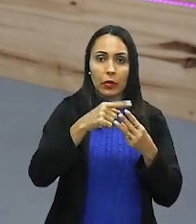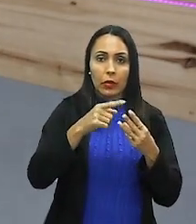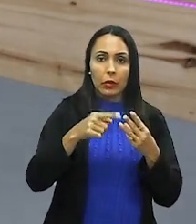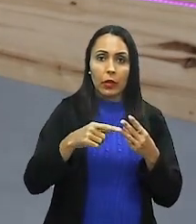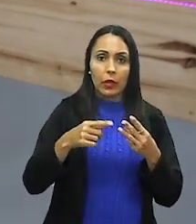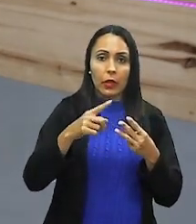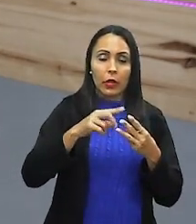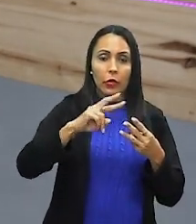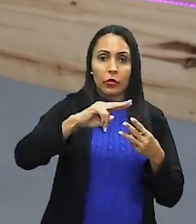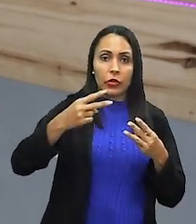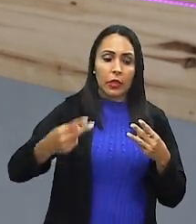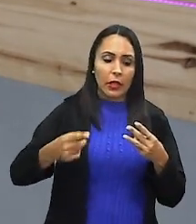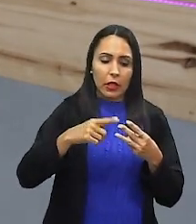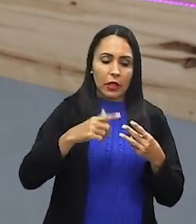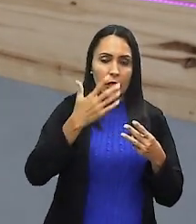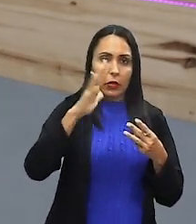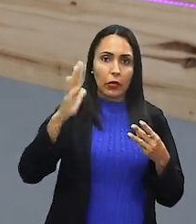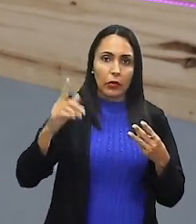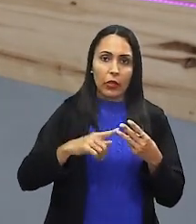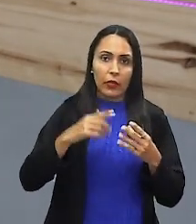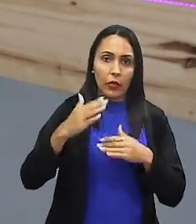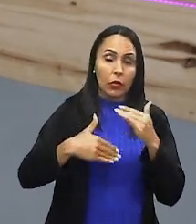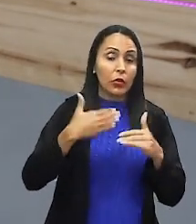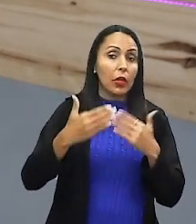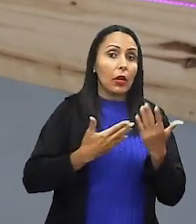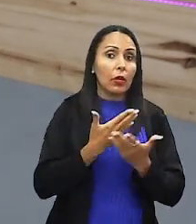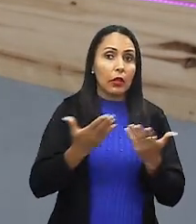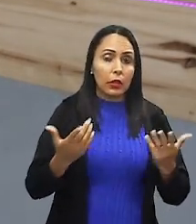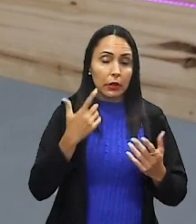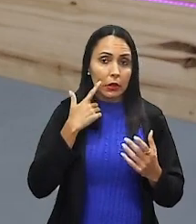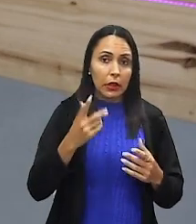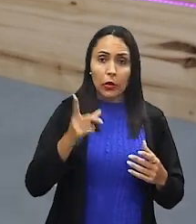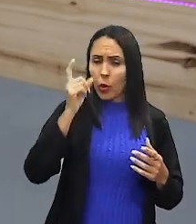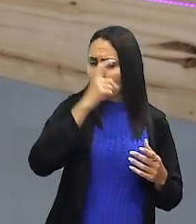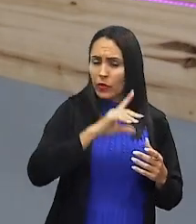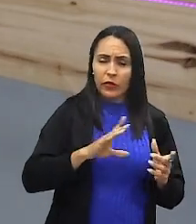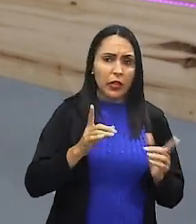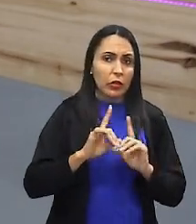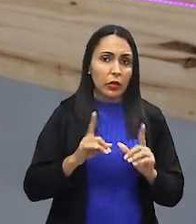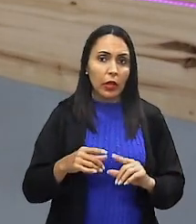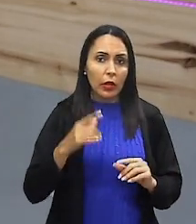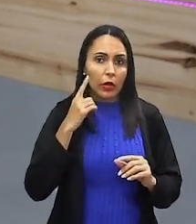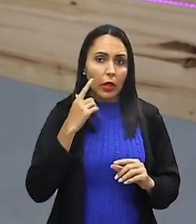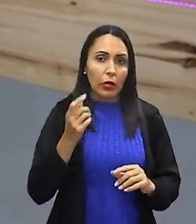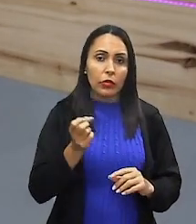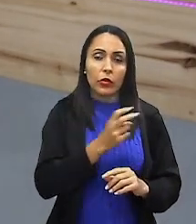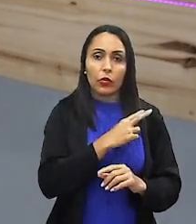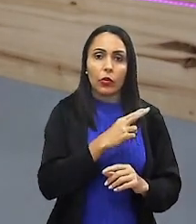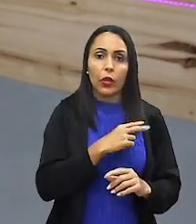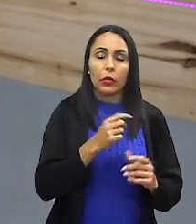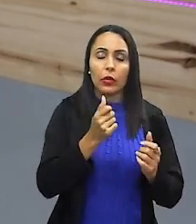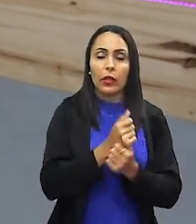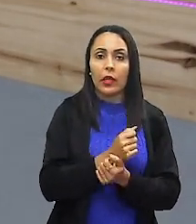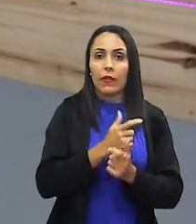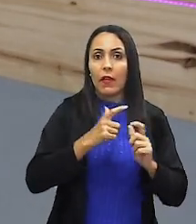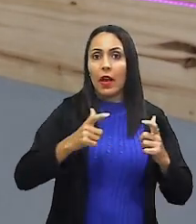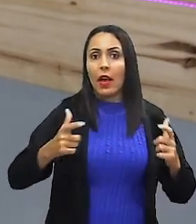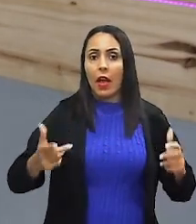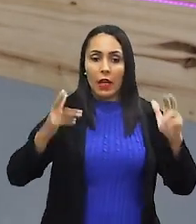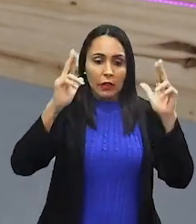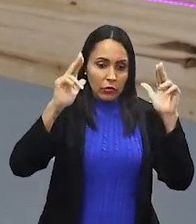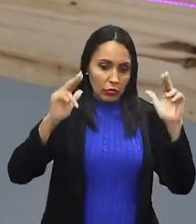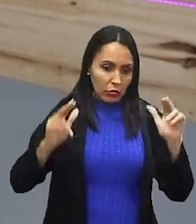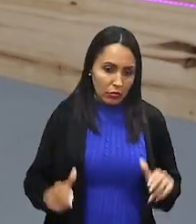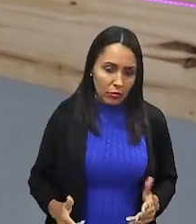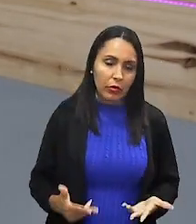e evolução. Então é uma prova que não é tão difícil como o segundo ano, que tem uma porrada de assunto. Não é tão difícil como o primeiro ano, que